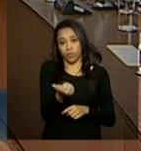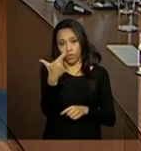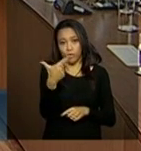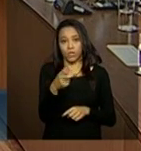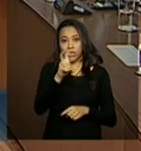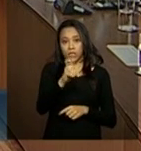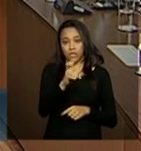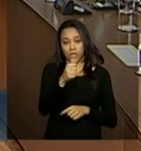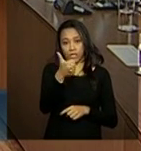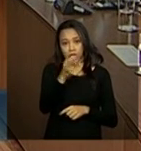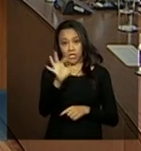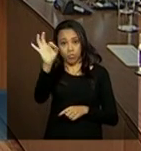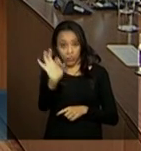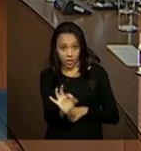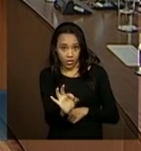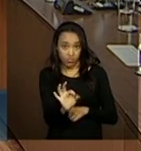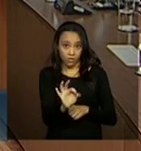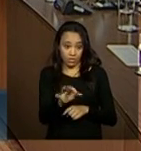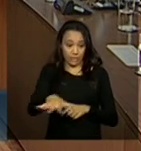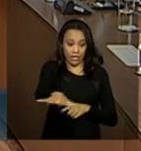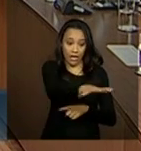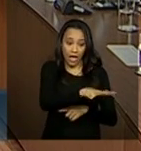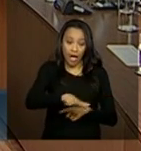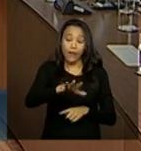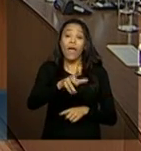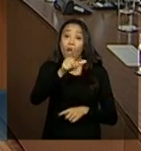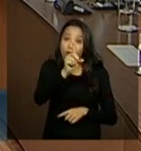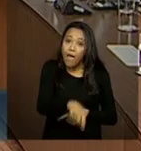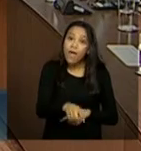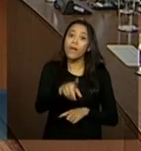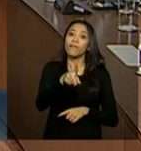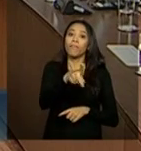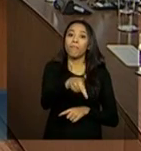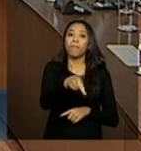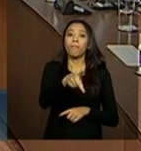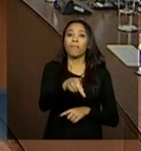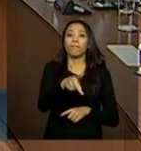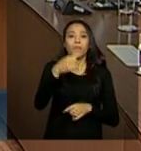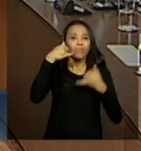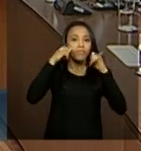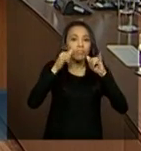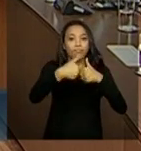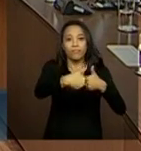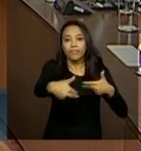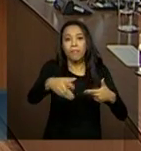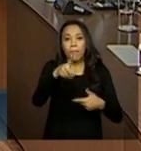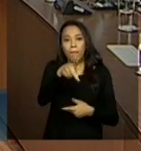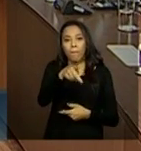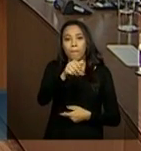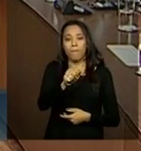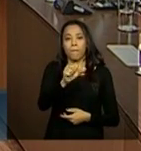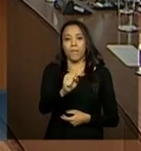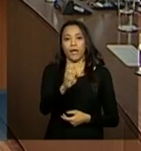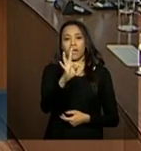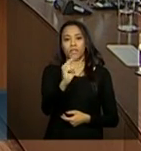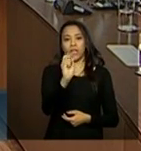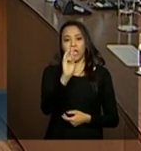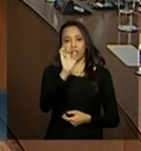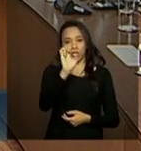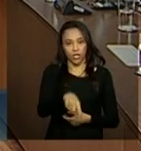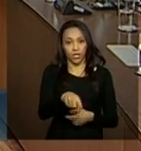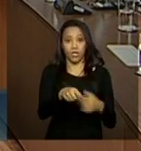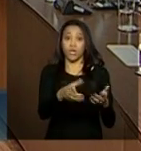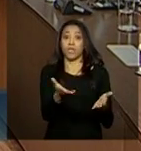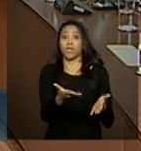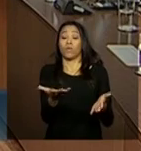dela veio de áreas que eram pastagem em 2010. Ou seja, está havendo uma conversão, uma